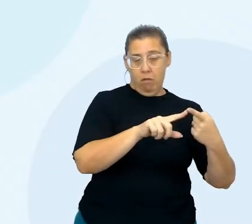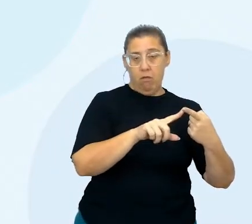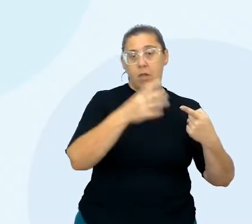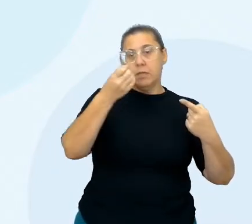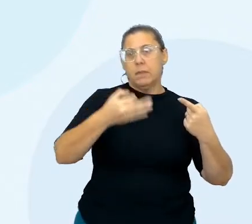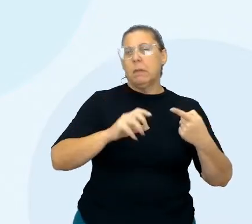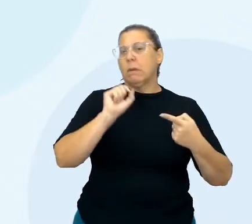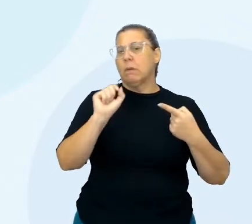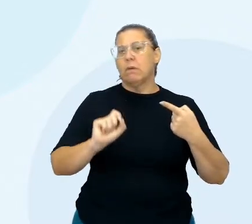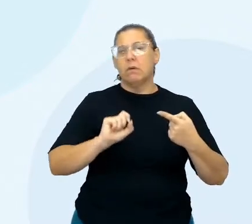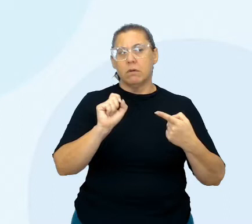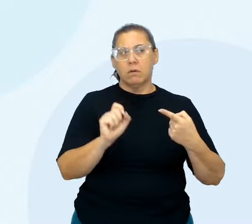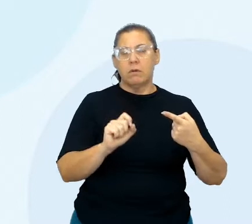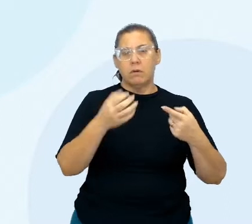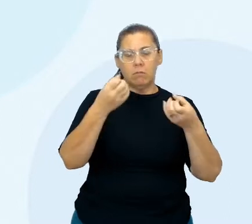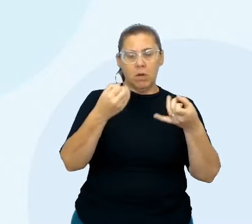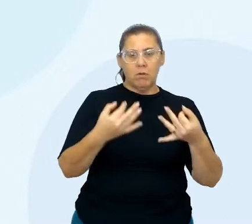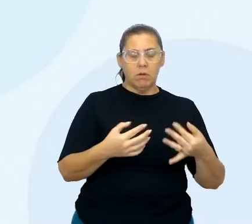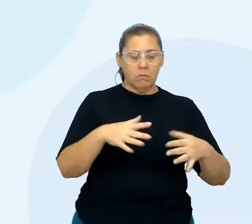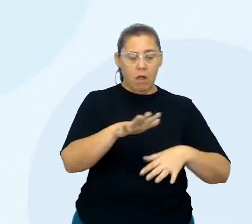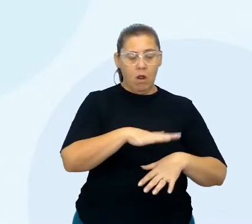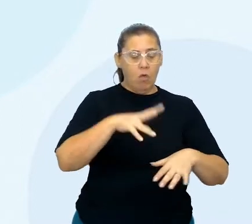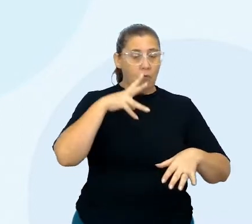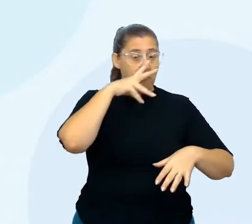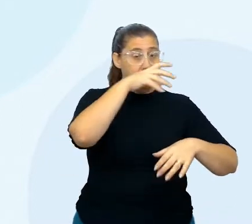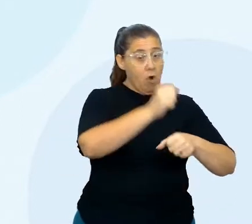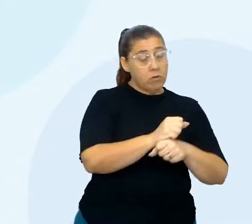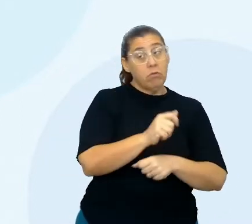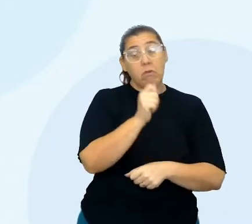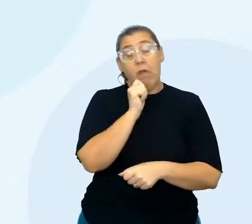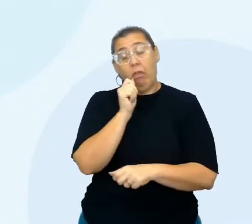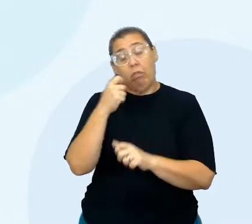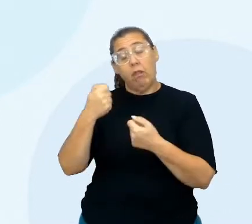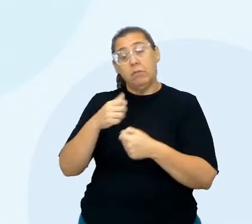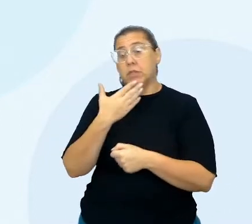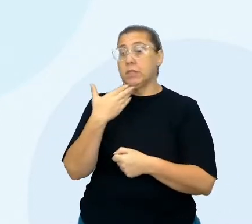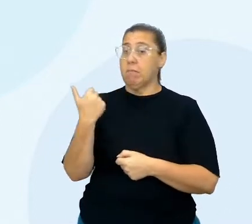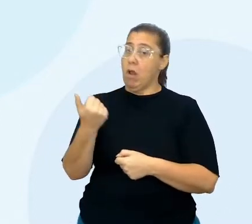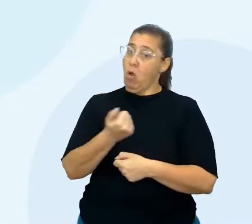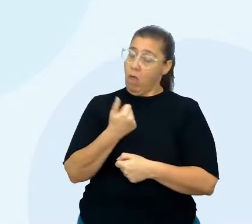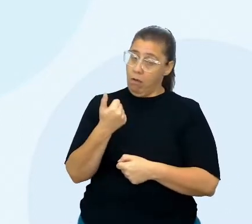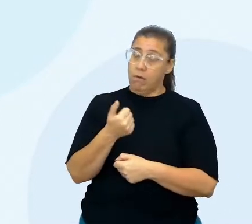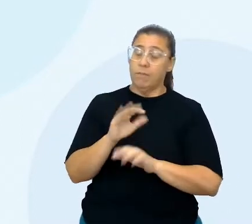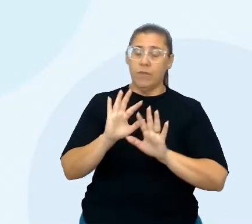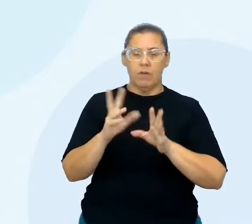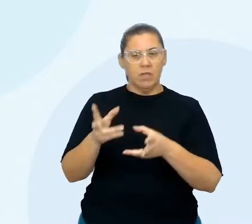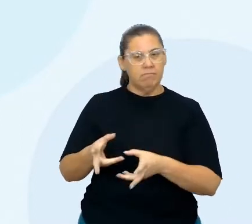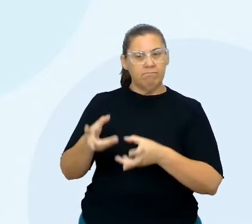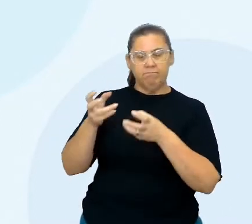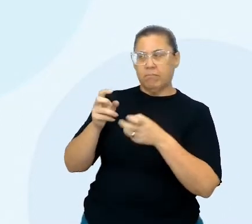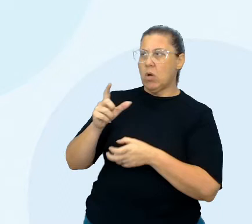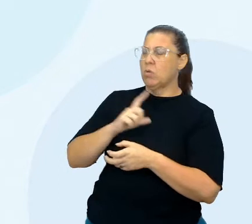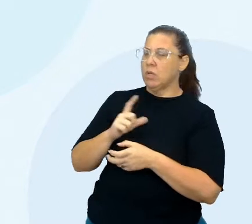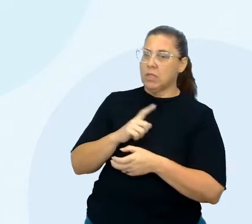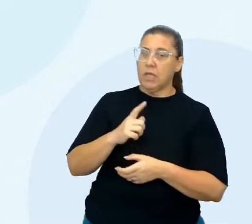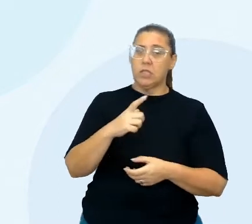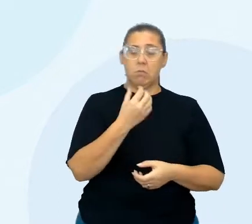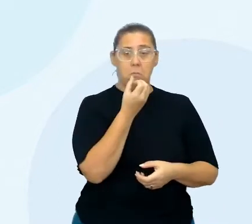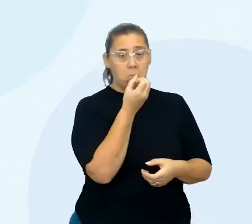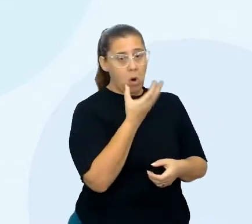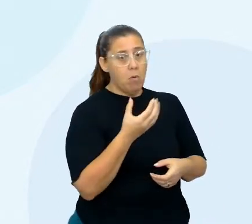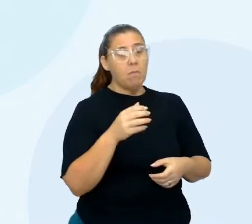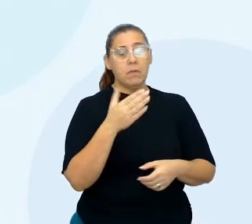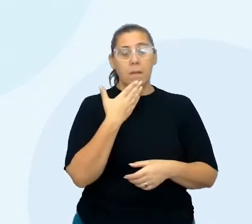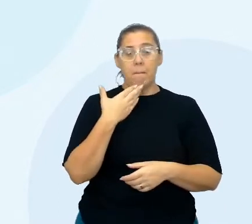fala o seguinte, reforçando os pontos fortes e os que ainda precisam fortalecer. Então, a gente percebeu que a gente tem de bom aí, tentar